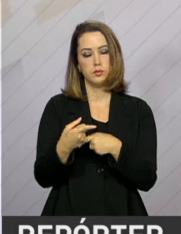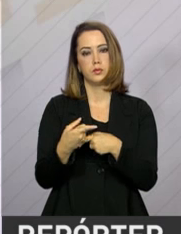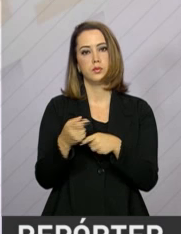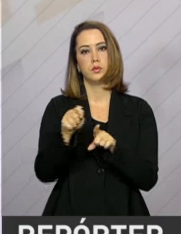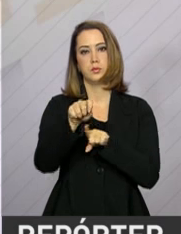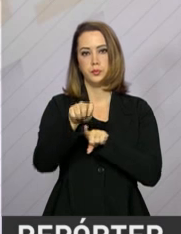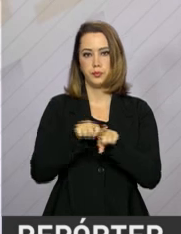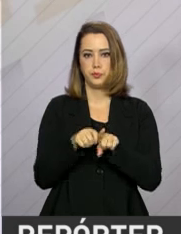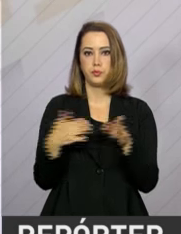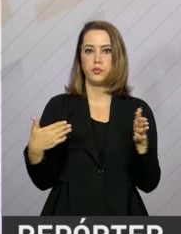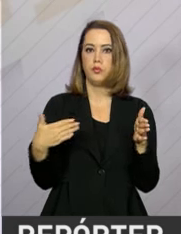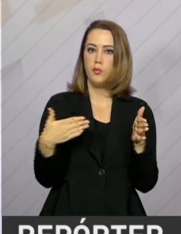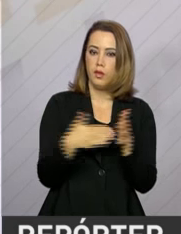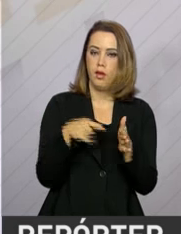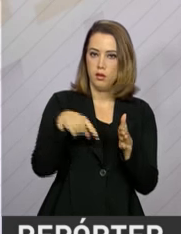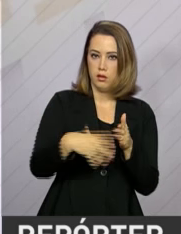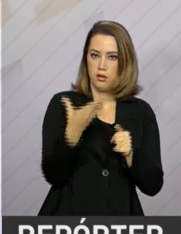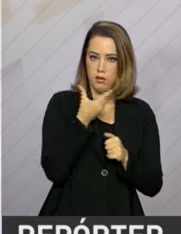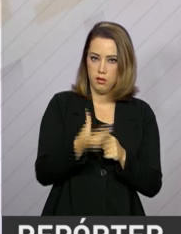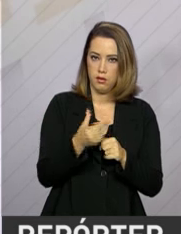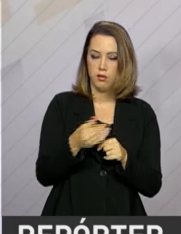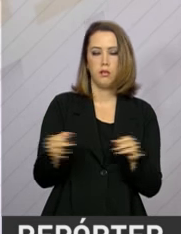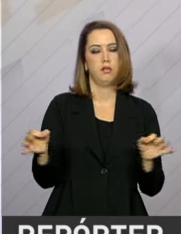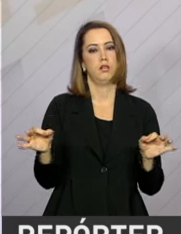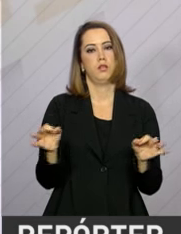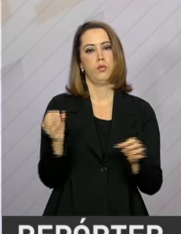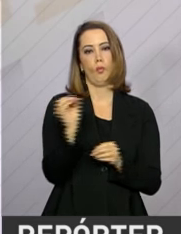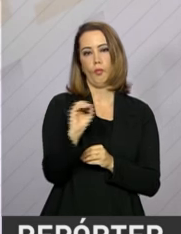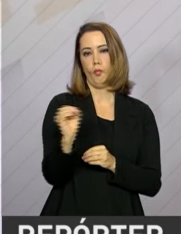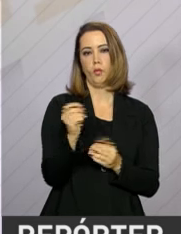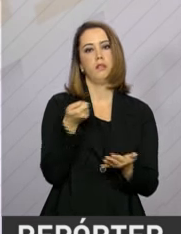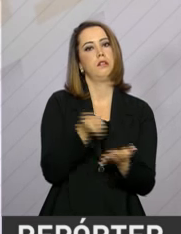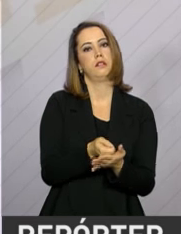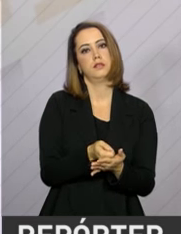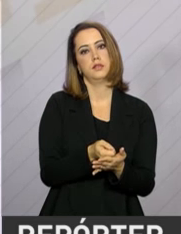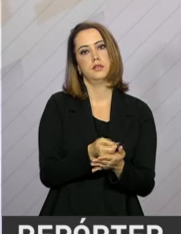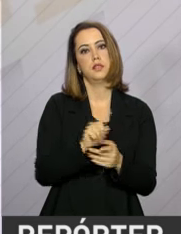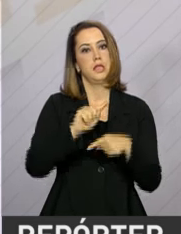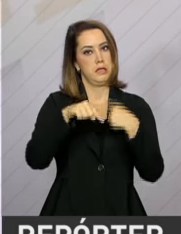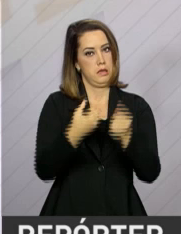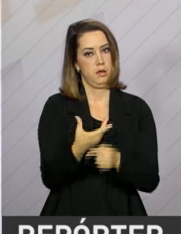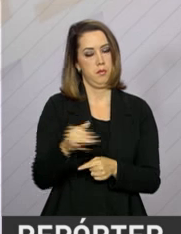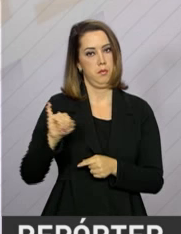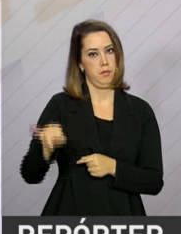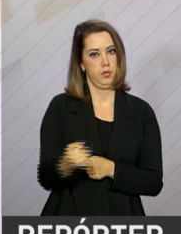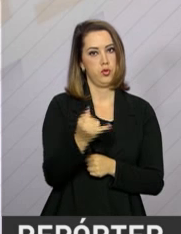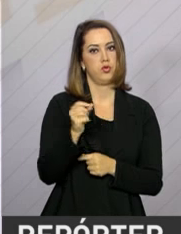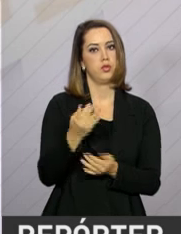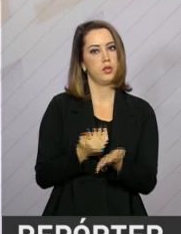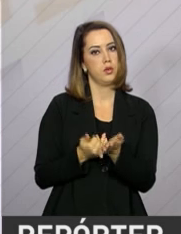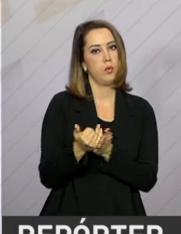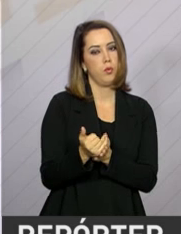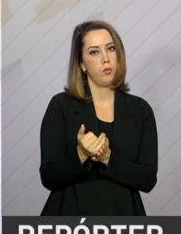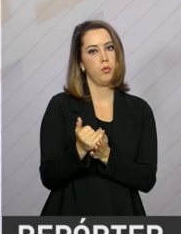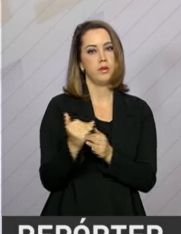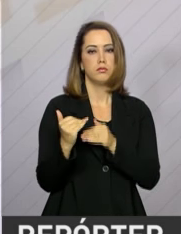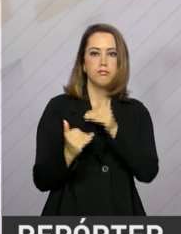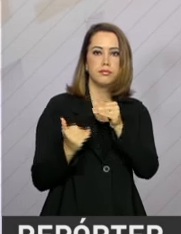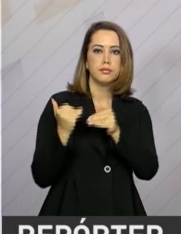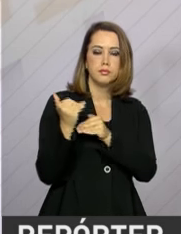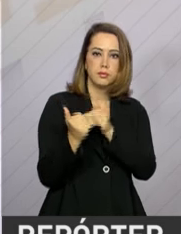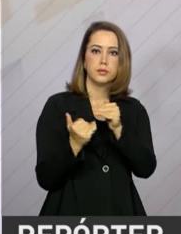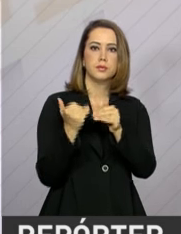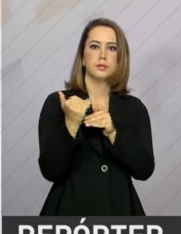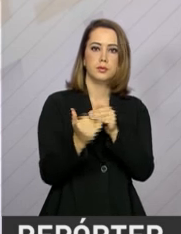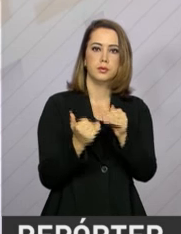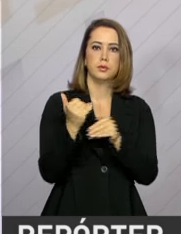os estados estão liberados de qualquer pagamento. Já a partir de janeiro do ano que vem, acontece um aumento gradativo da